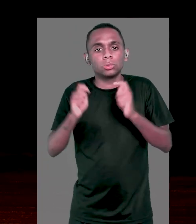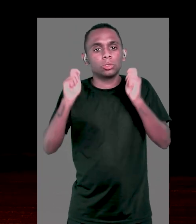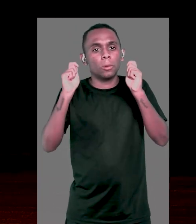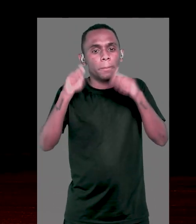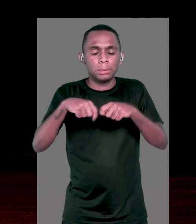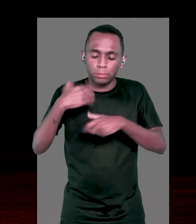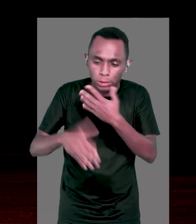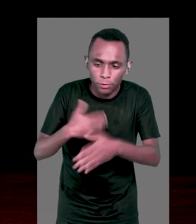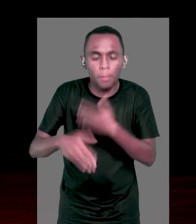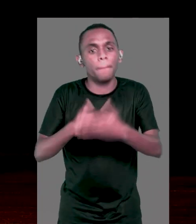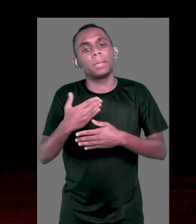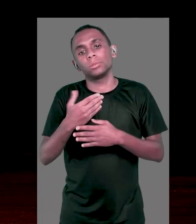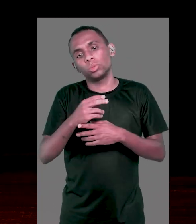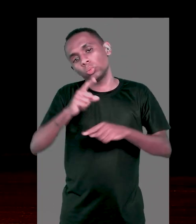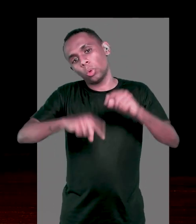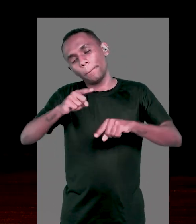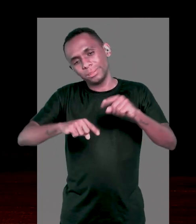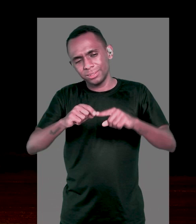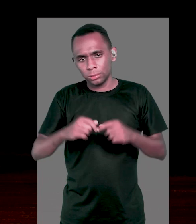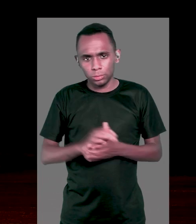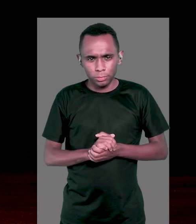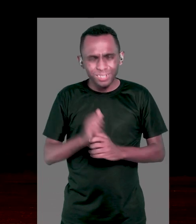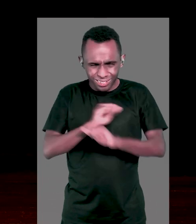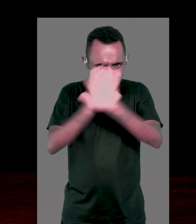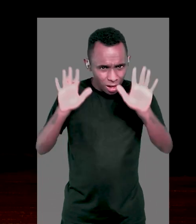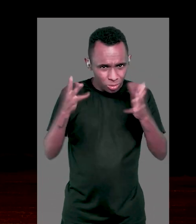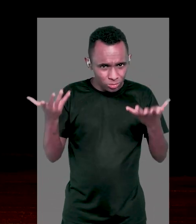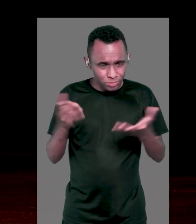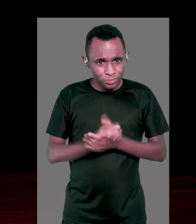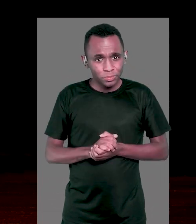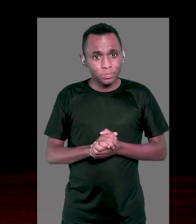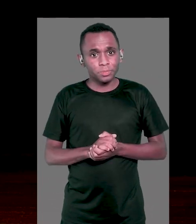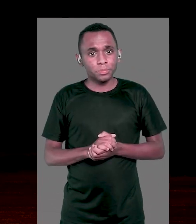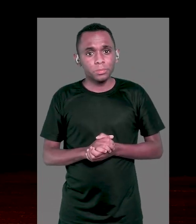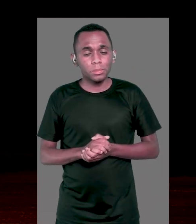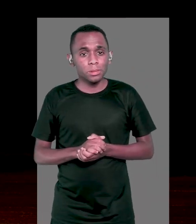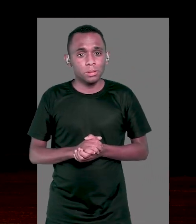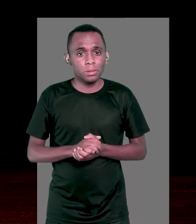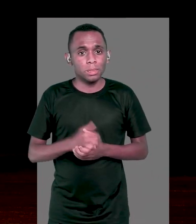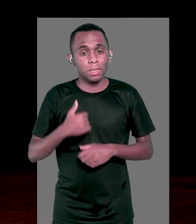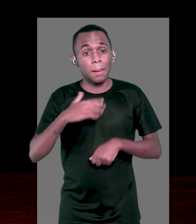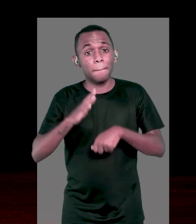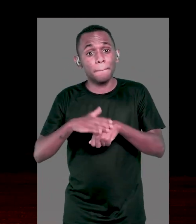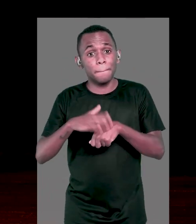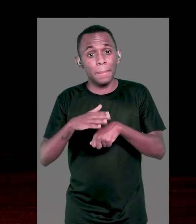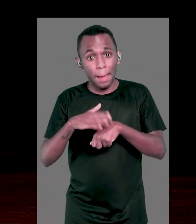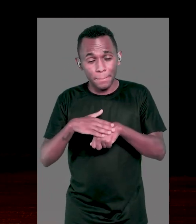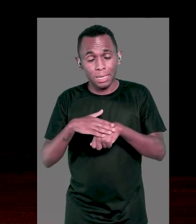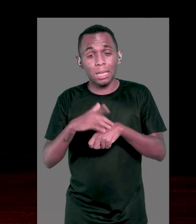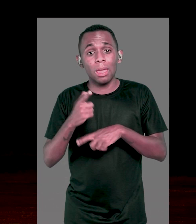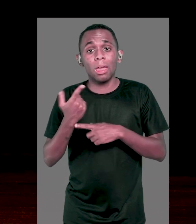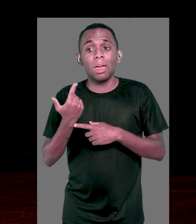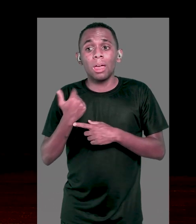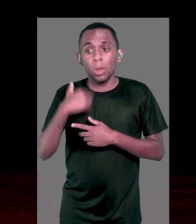de fato importante eu acho que a educação dos olhos o ver com os olhos do Varei significa nos formar para